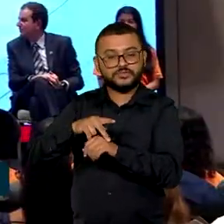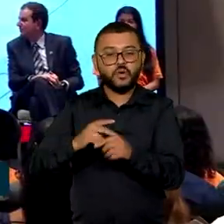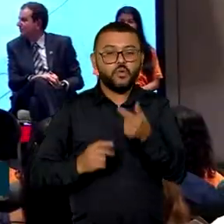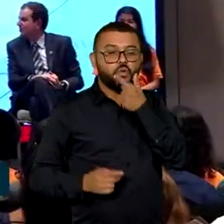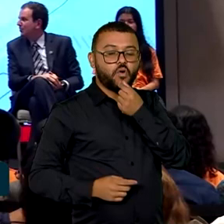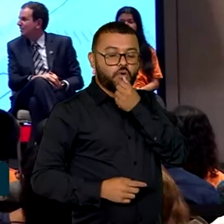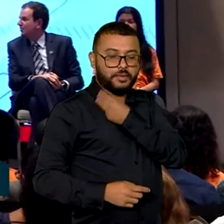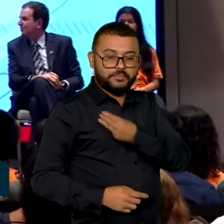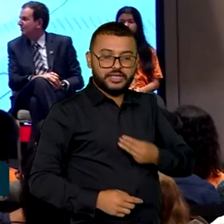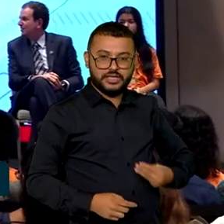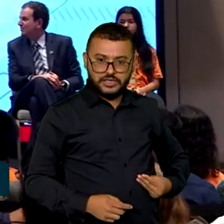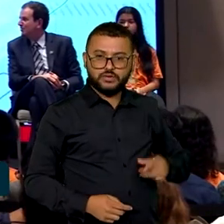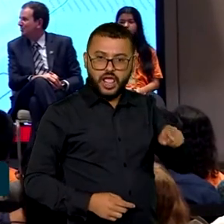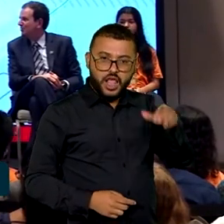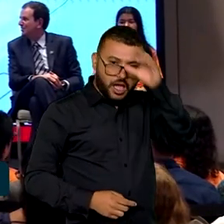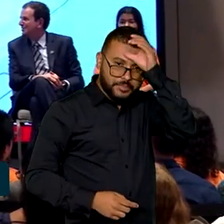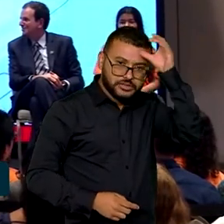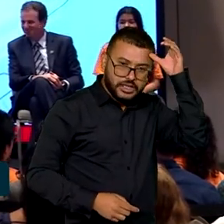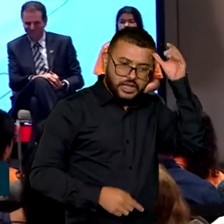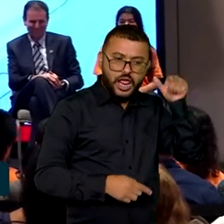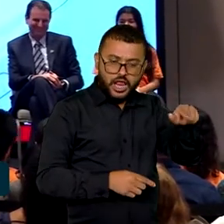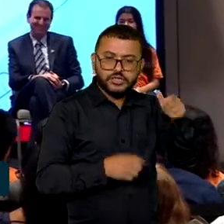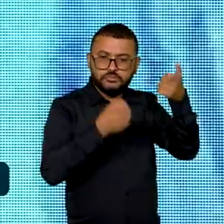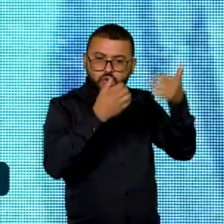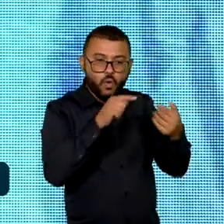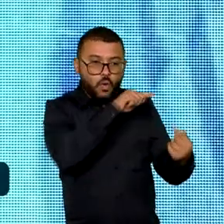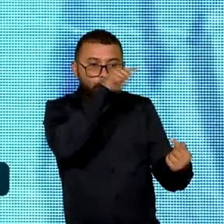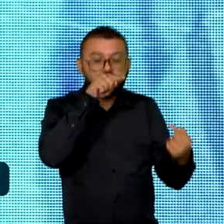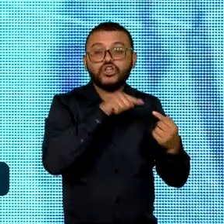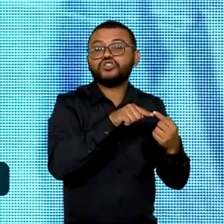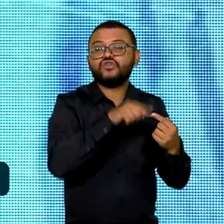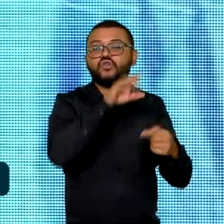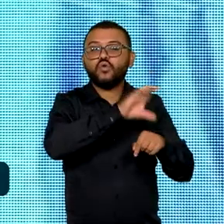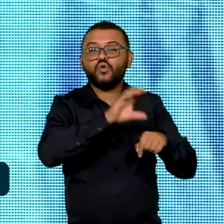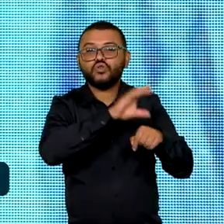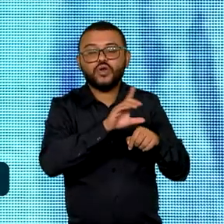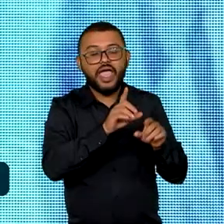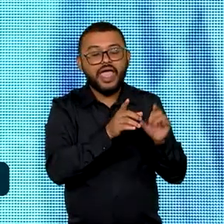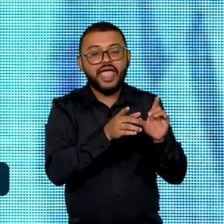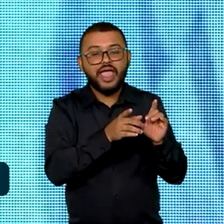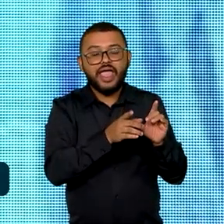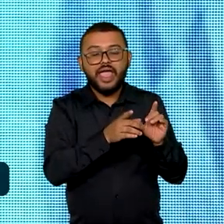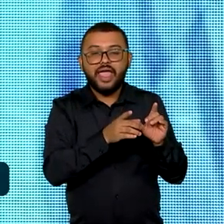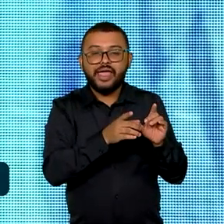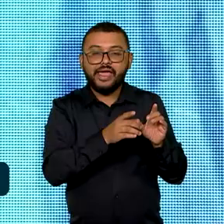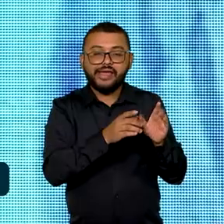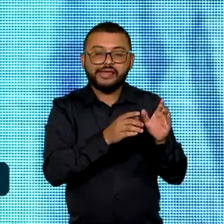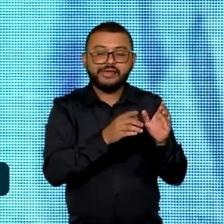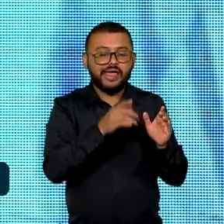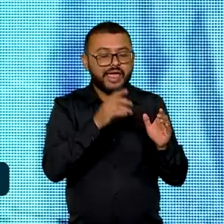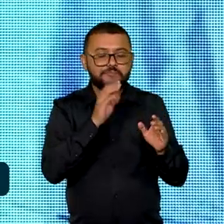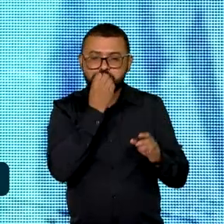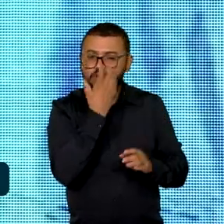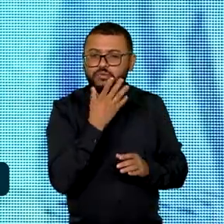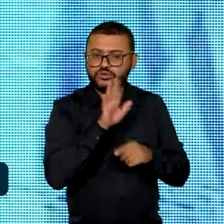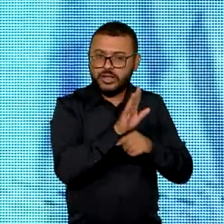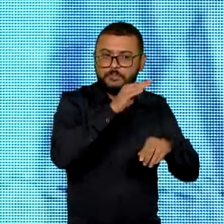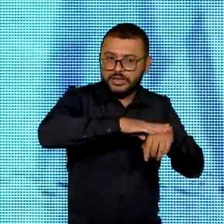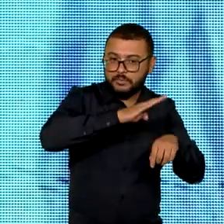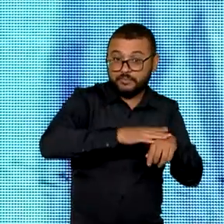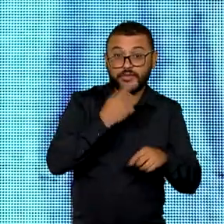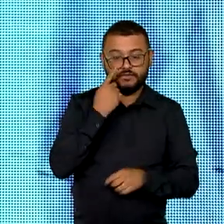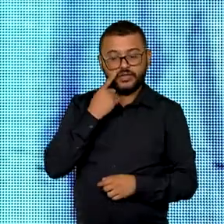da Educação, Camilo Santana, diz que o objetivo do curso é democratizar o ensino da matemática. Será um curso, como foi dito